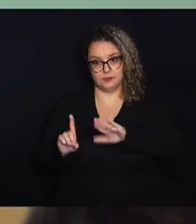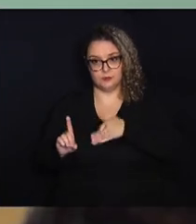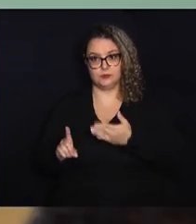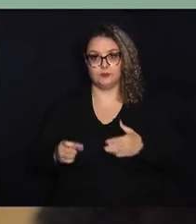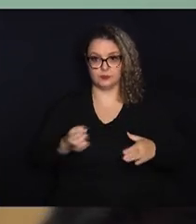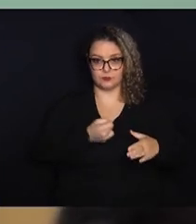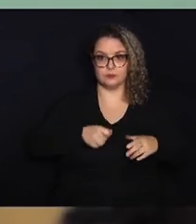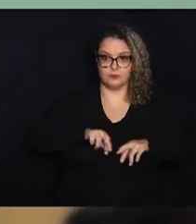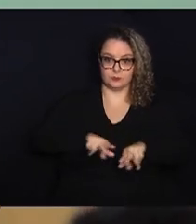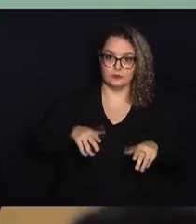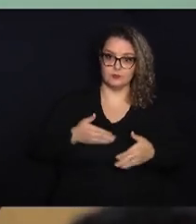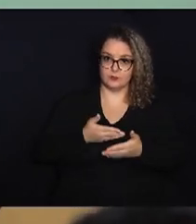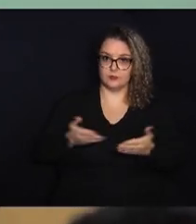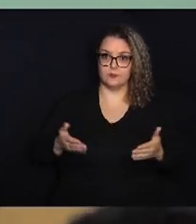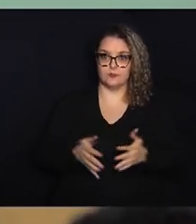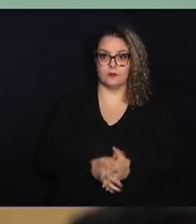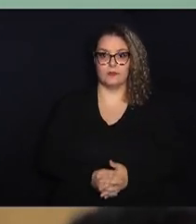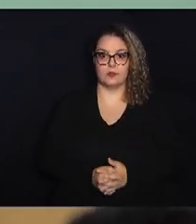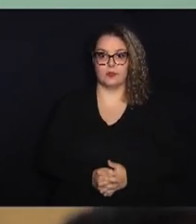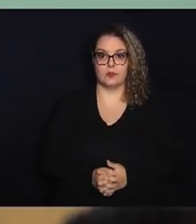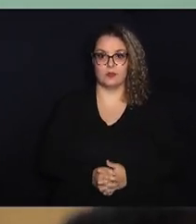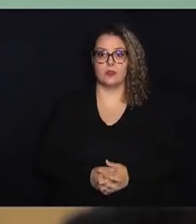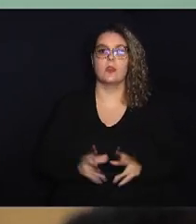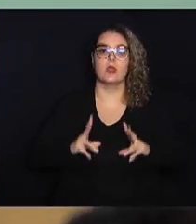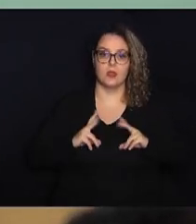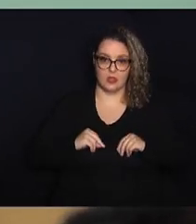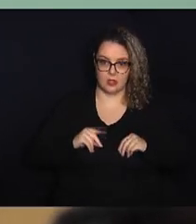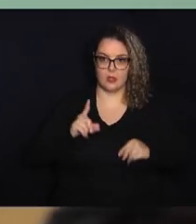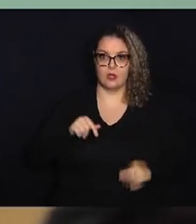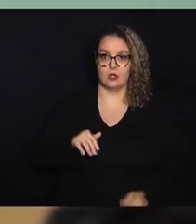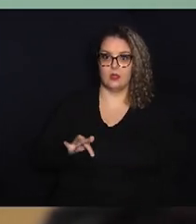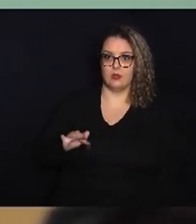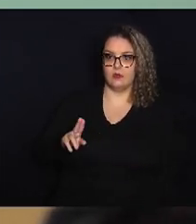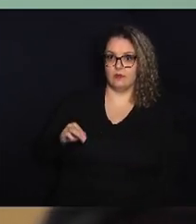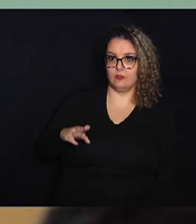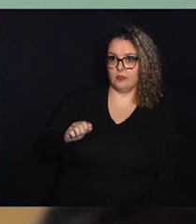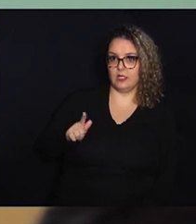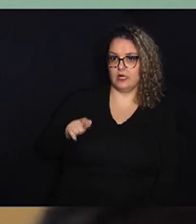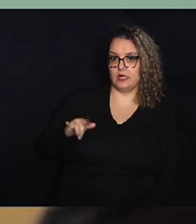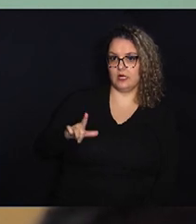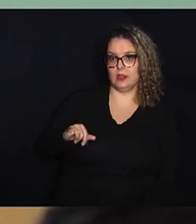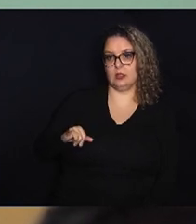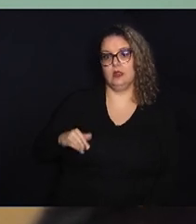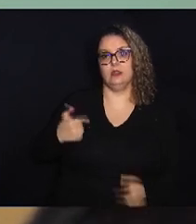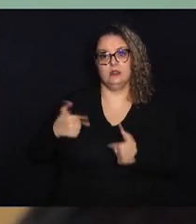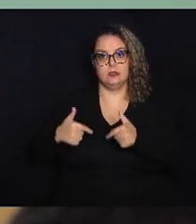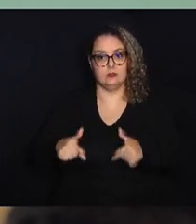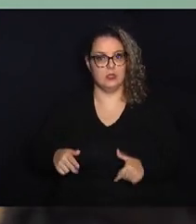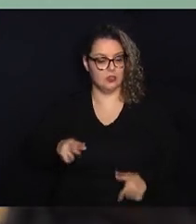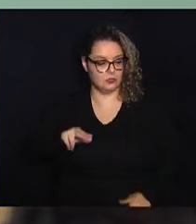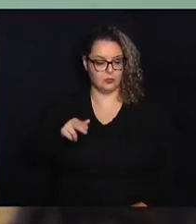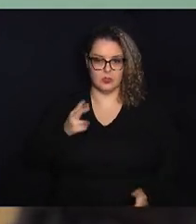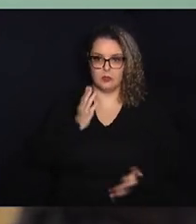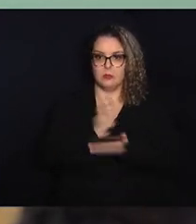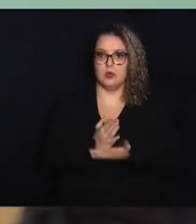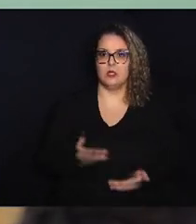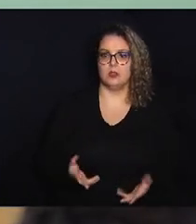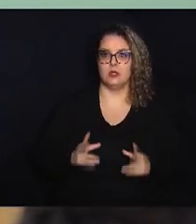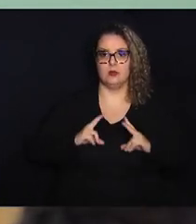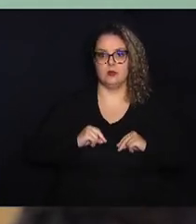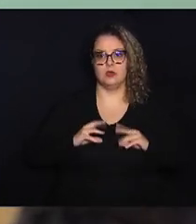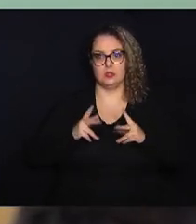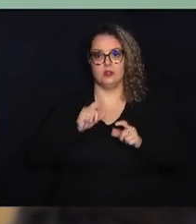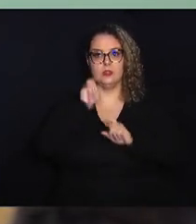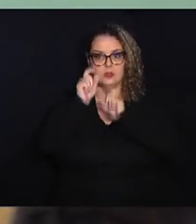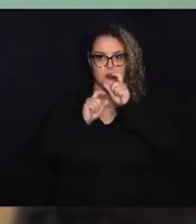gastronômica para eles, porque é merecedor. O Fumagalli é um cara que trabalha e não para um minuto, então é merecedor de todas as palavras